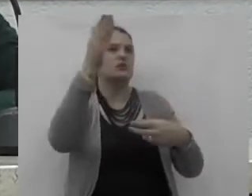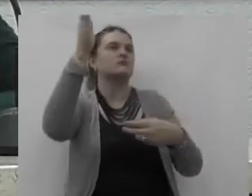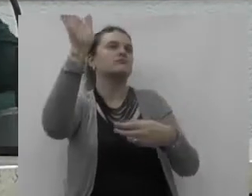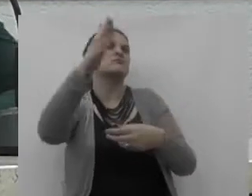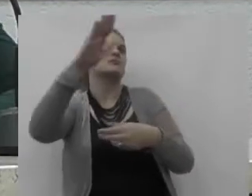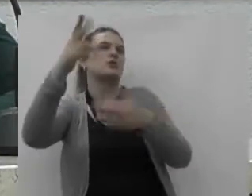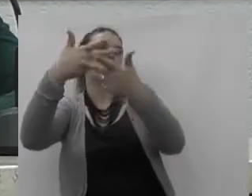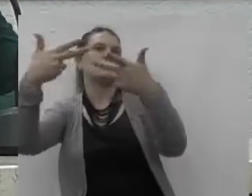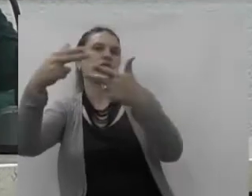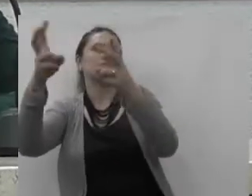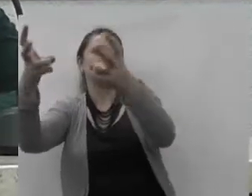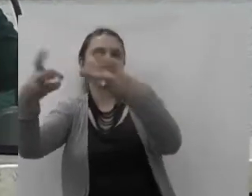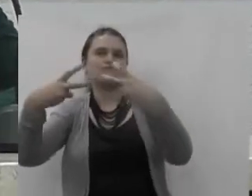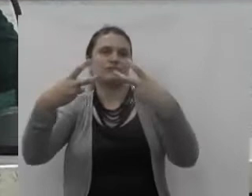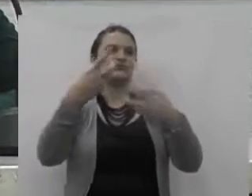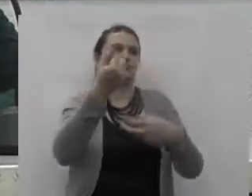anulação.